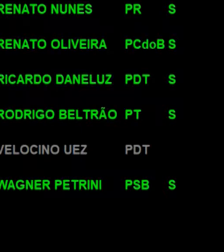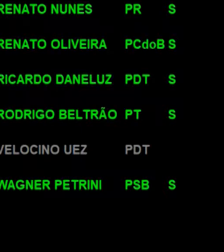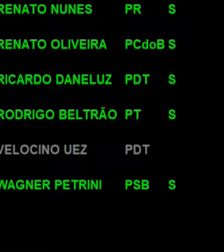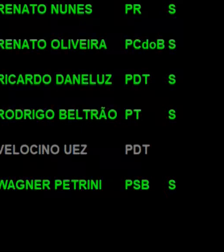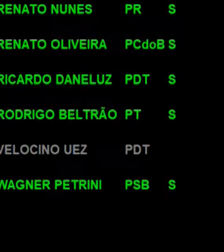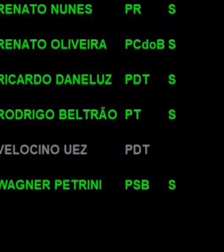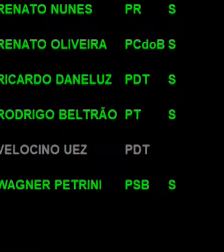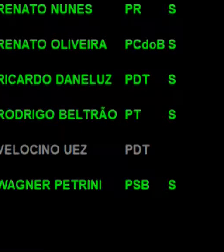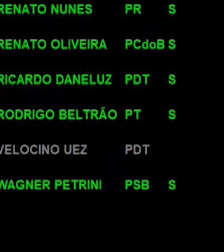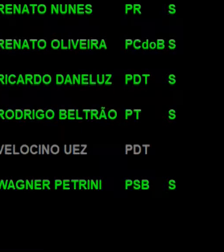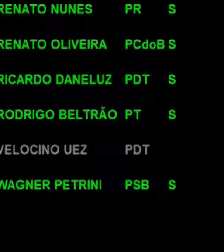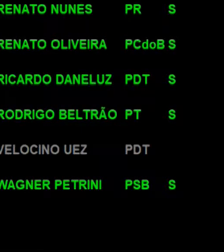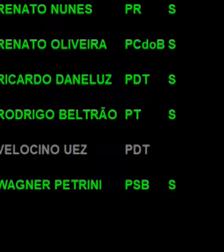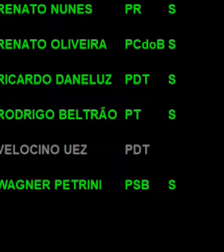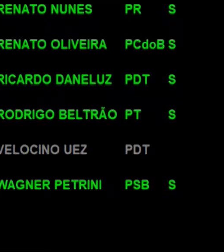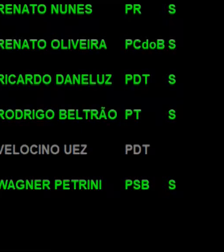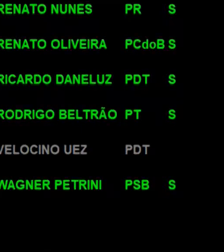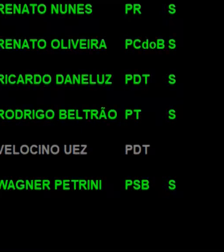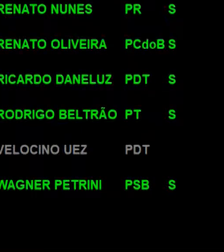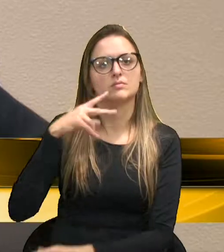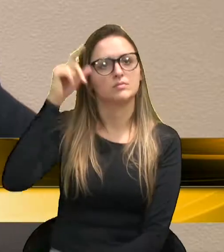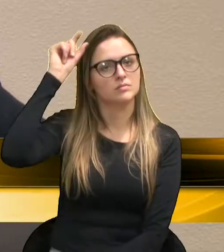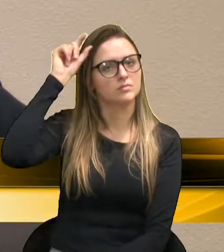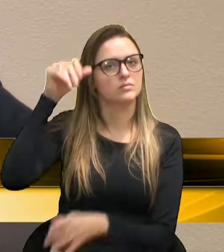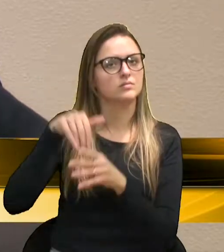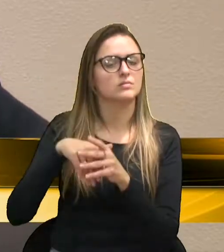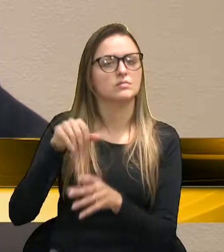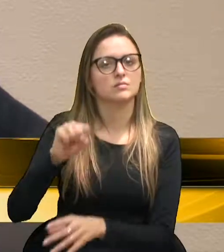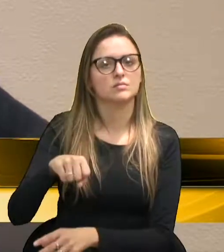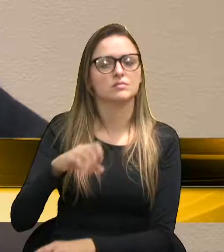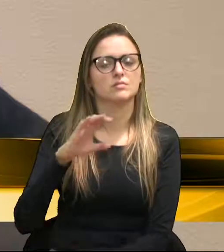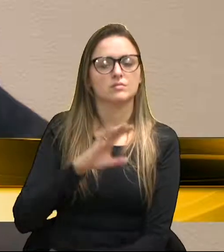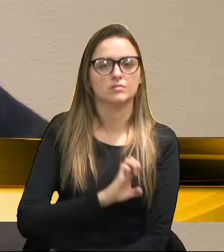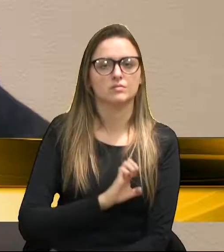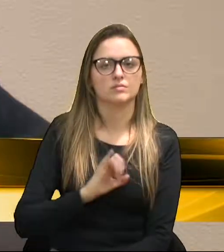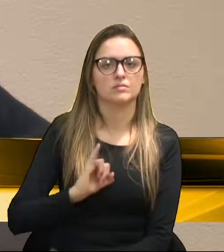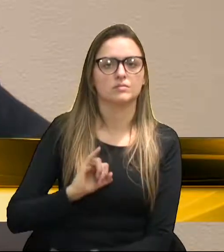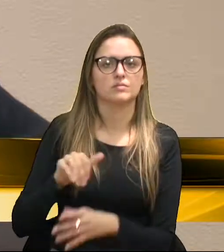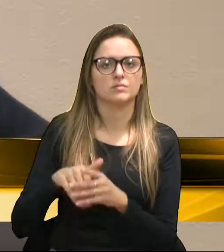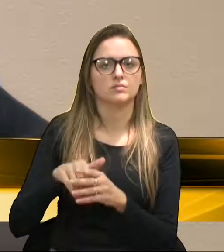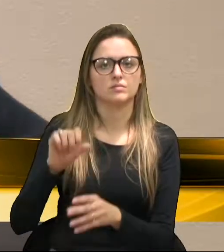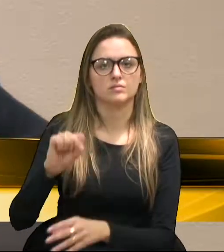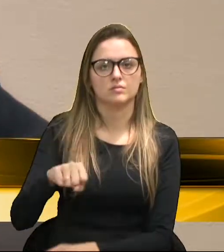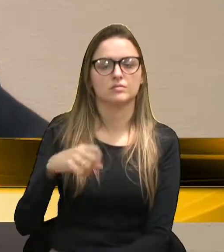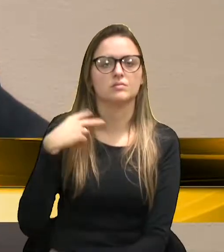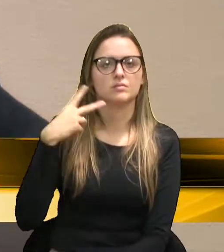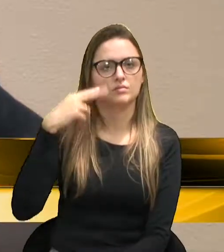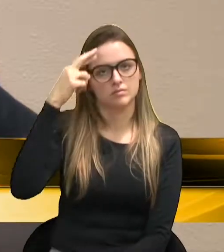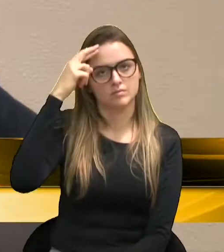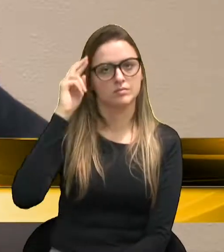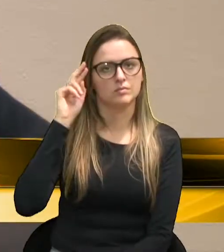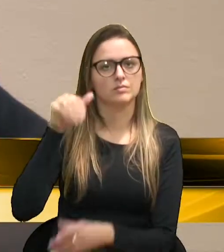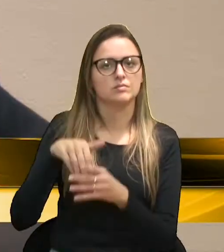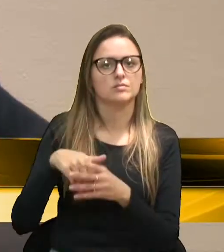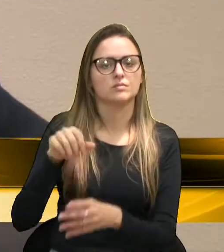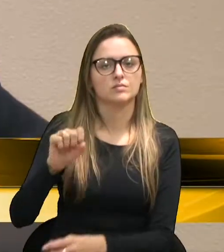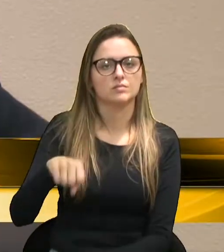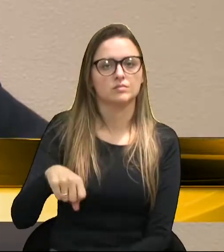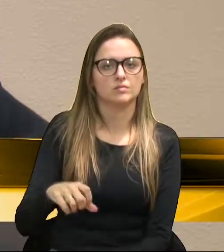Encerrado o registro dos votos. Vereador Chico Guerra, favorável. Vereador Edir Carlos, favorável. Vereador Rafael Bueno,